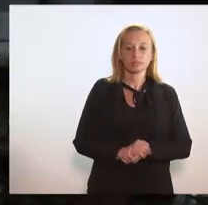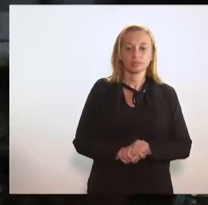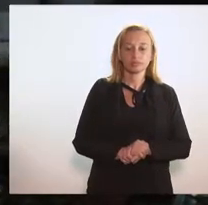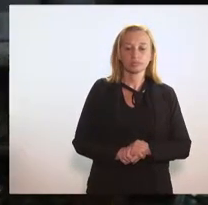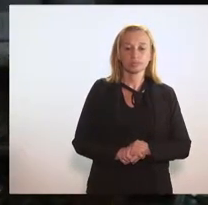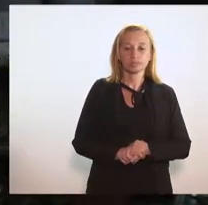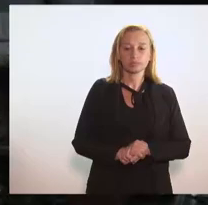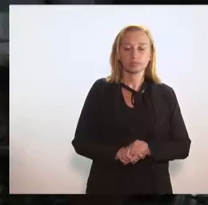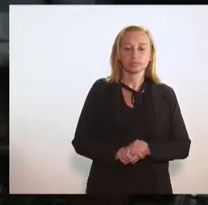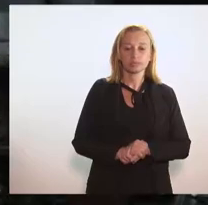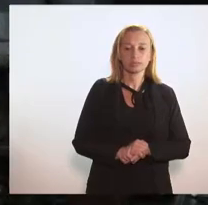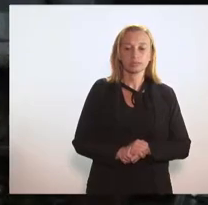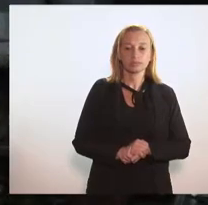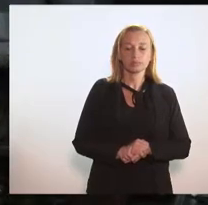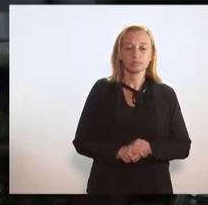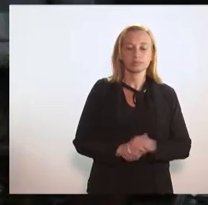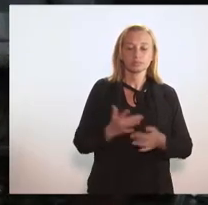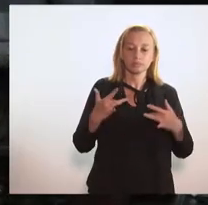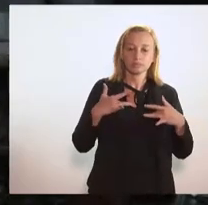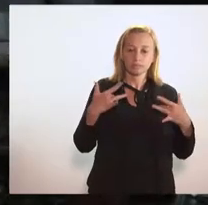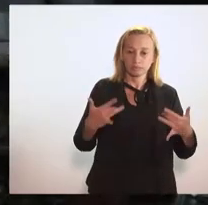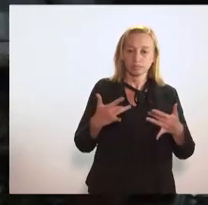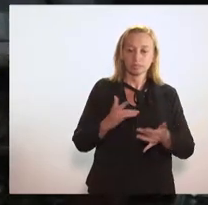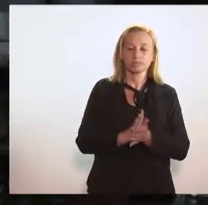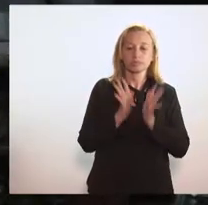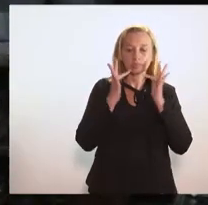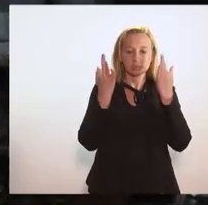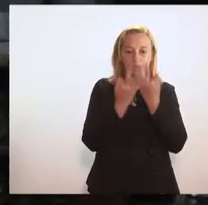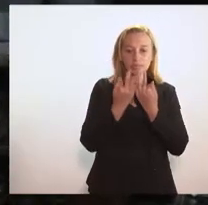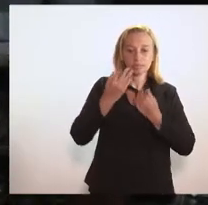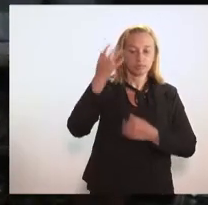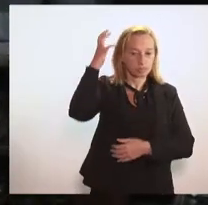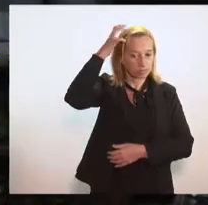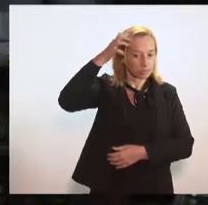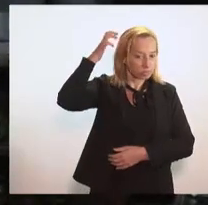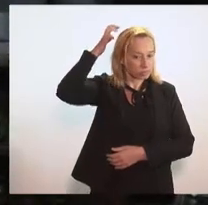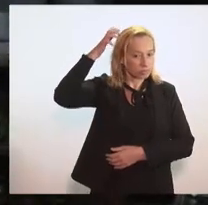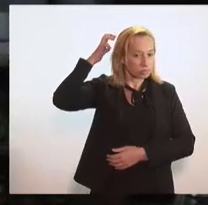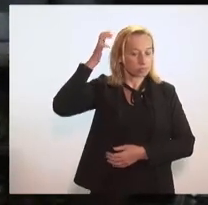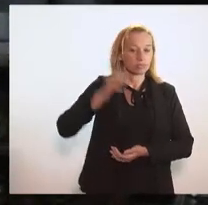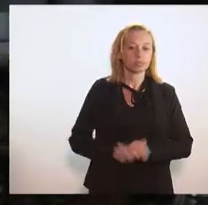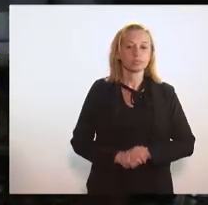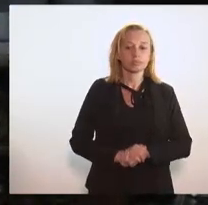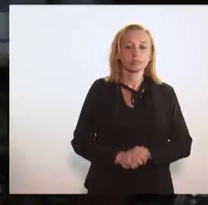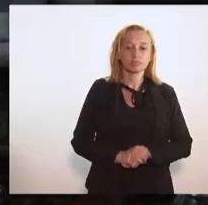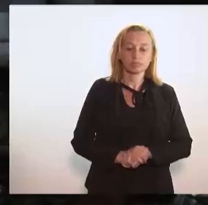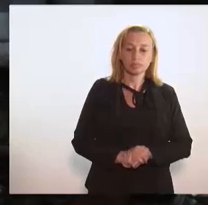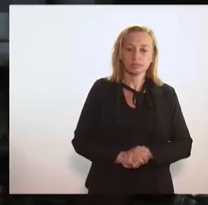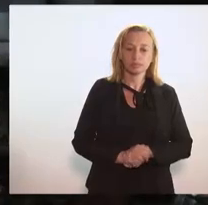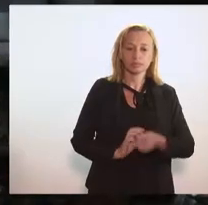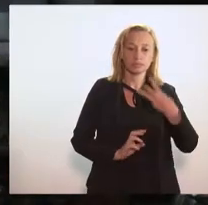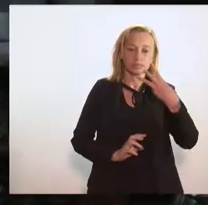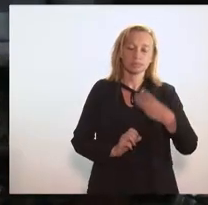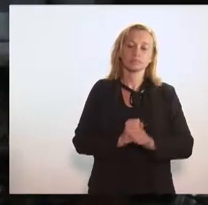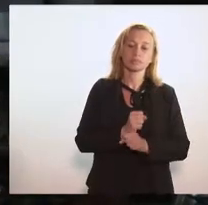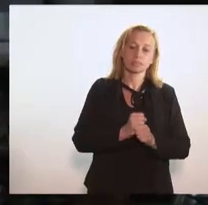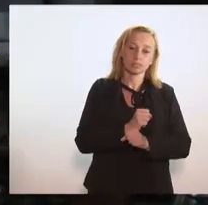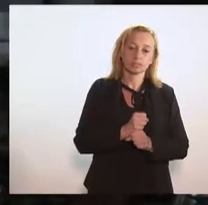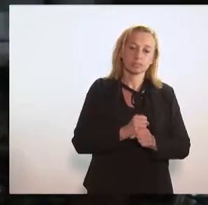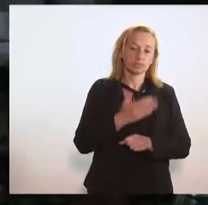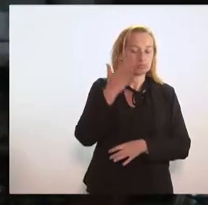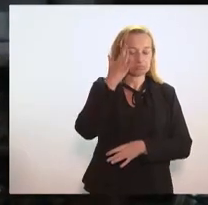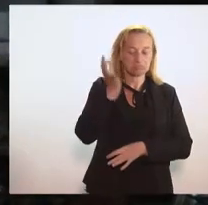PC a minha solidariedade à família de Marielle Franco que é completa três anos